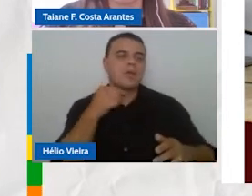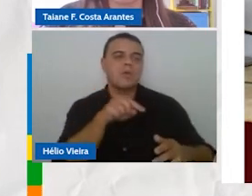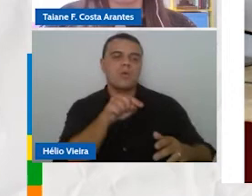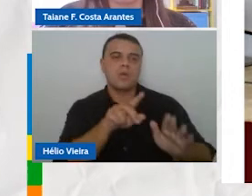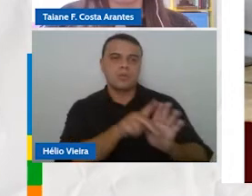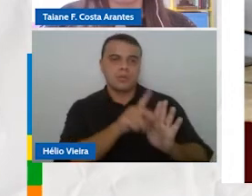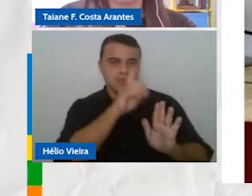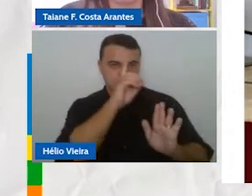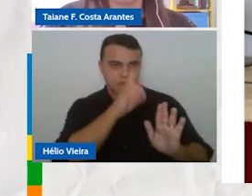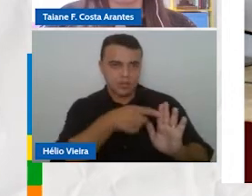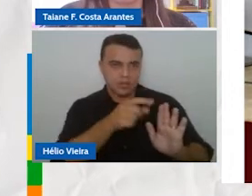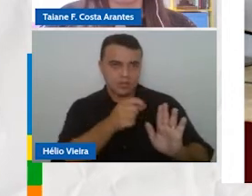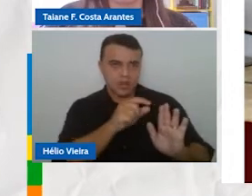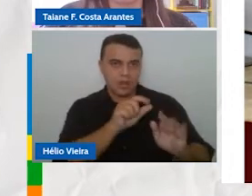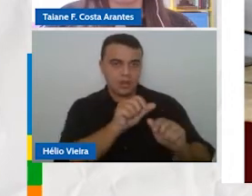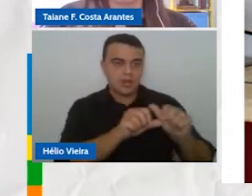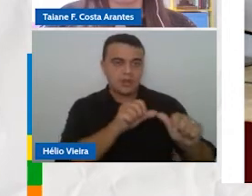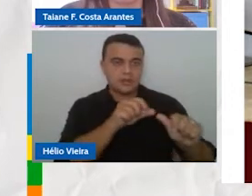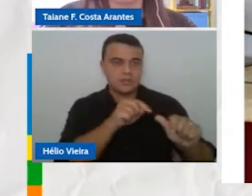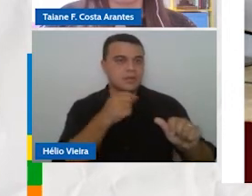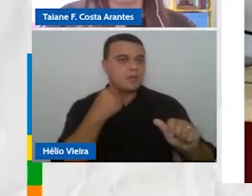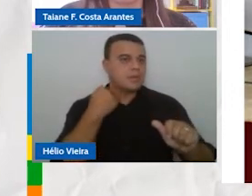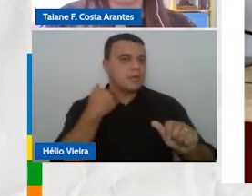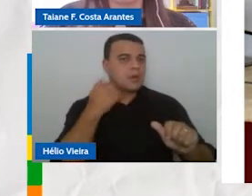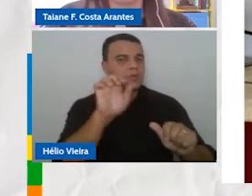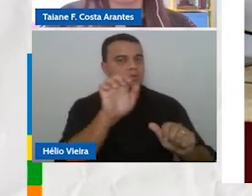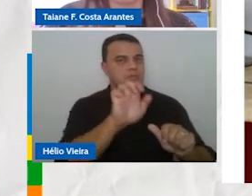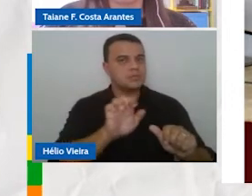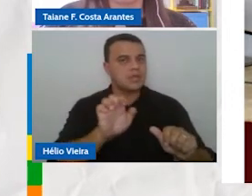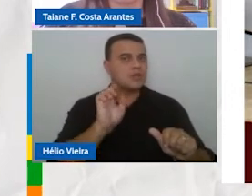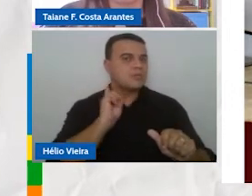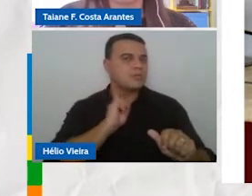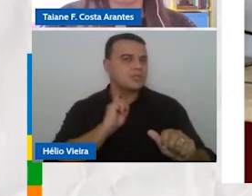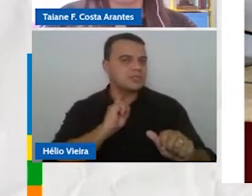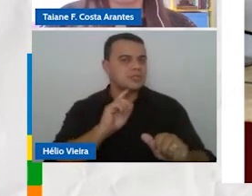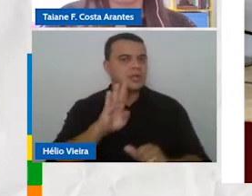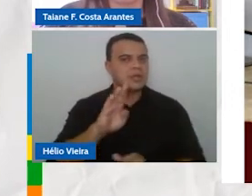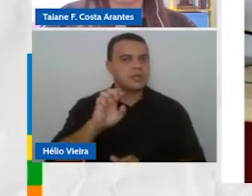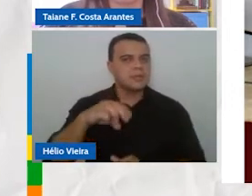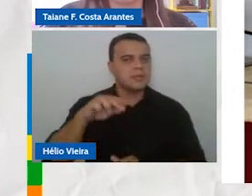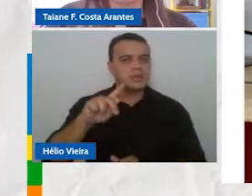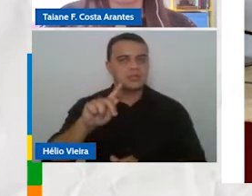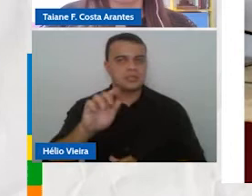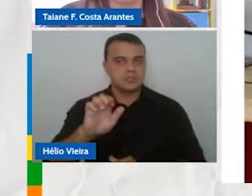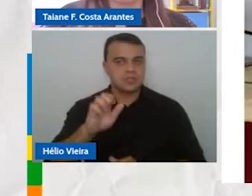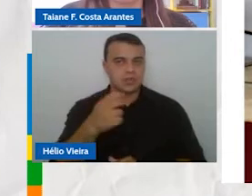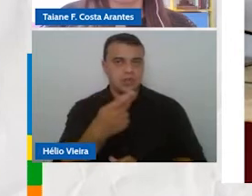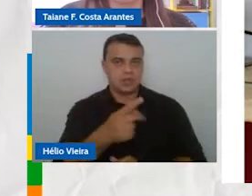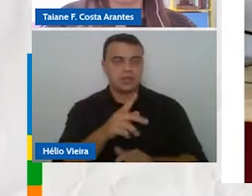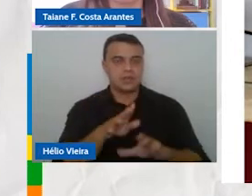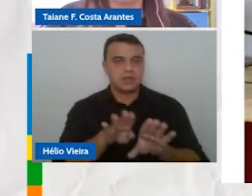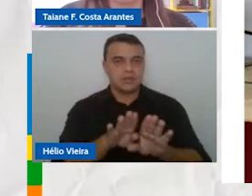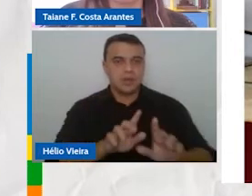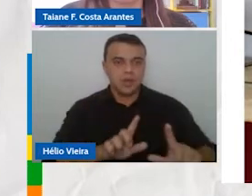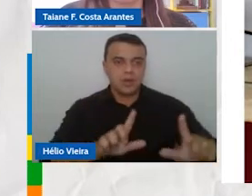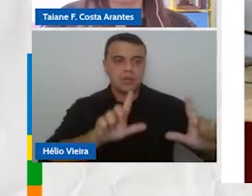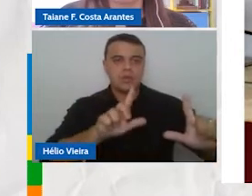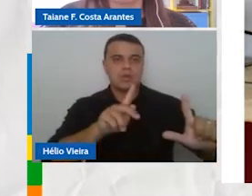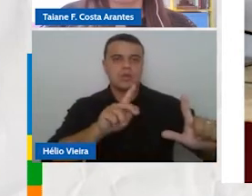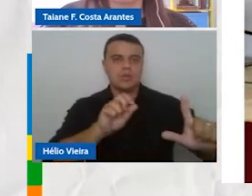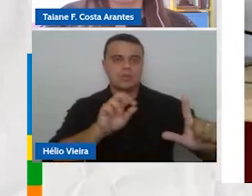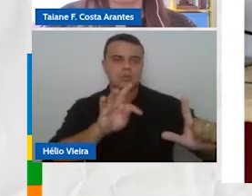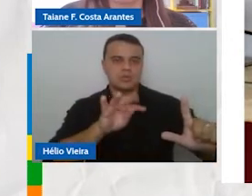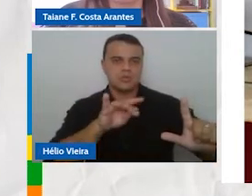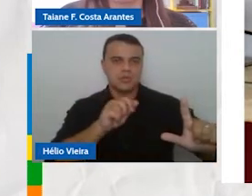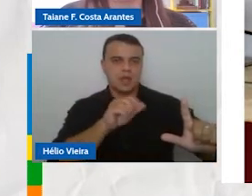proprietário da obra, foi transformado no Banco do Estado de Minas Gerais, o BENG. Nessa ocasião, o quadro de Portinari